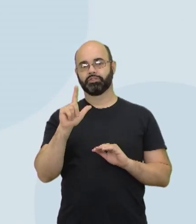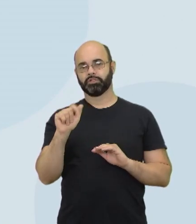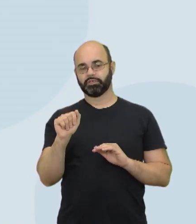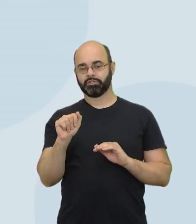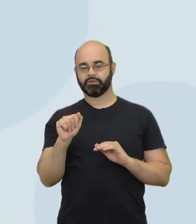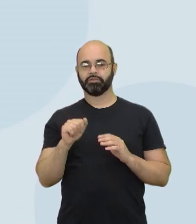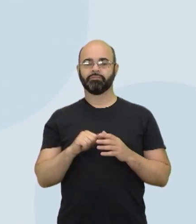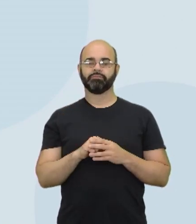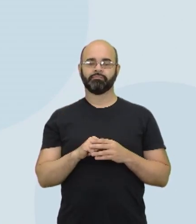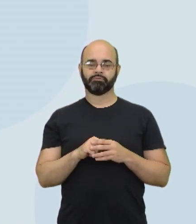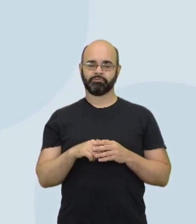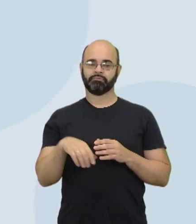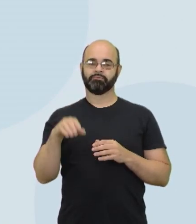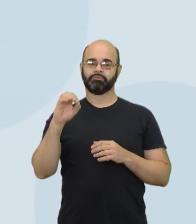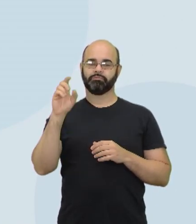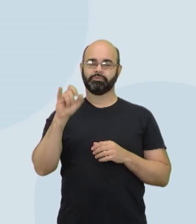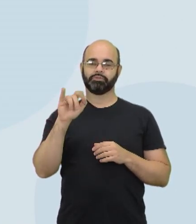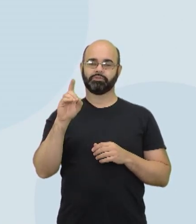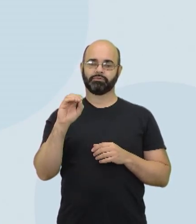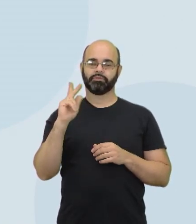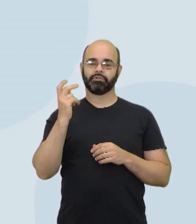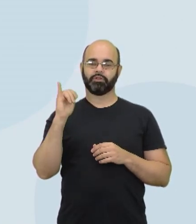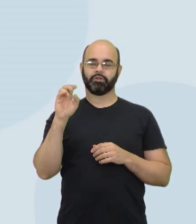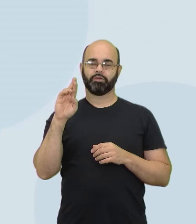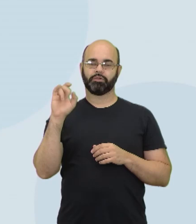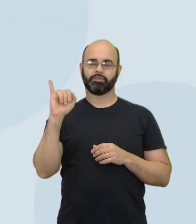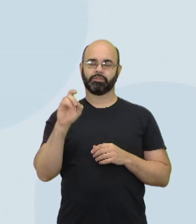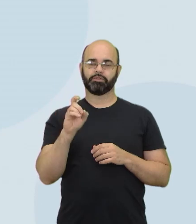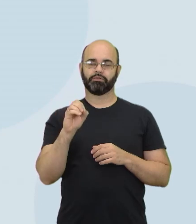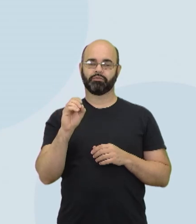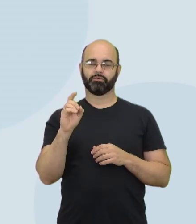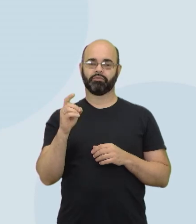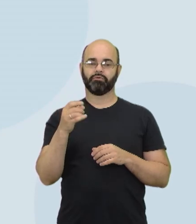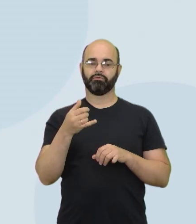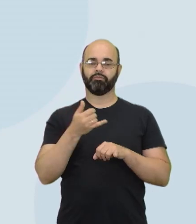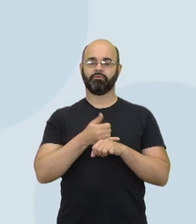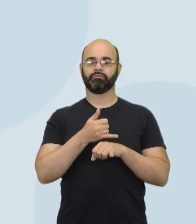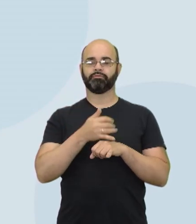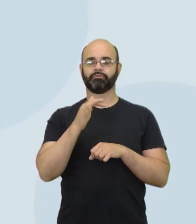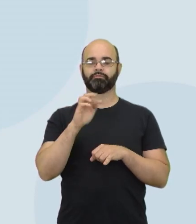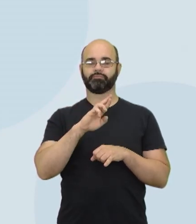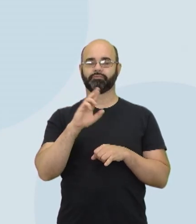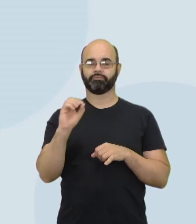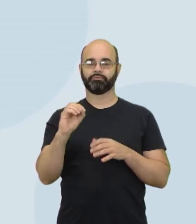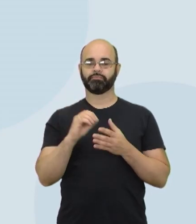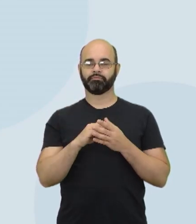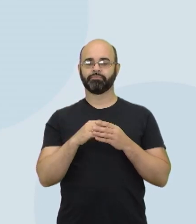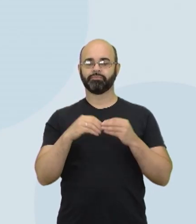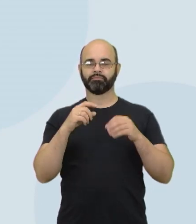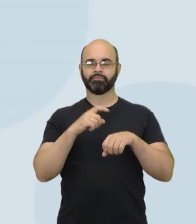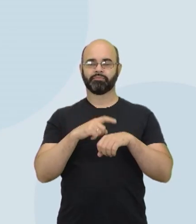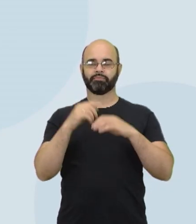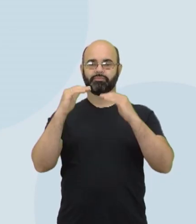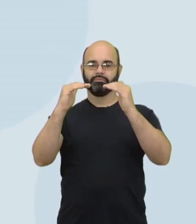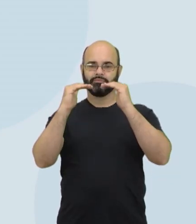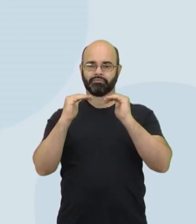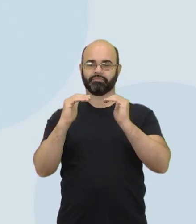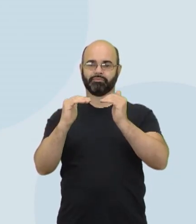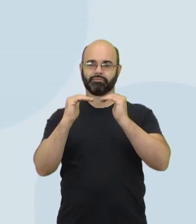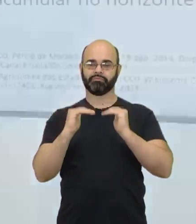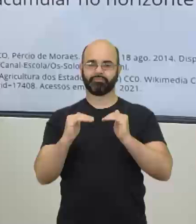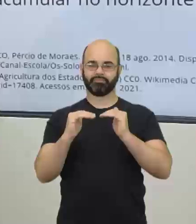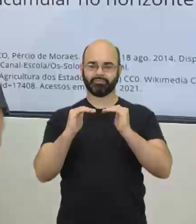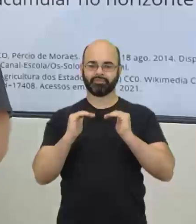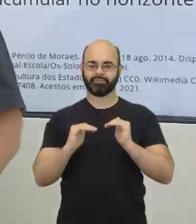óxidos e hidróxido de ferro e alumínio, que vão se acumular no horizonte logo abaixo, né? Quando fala